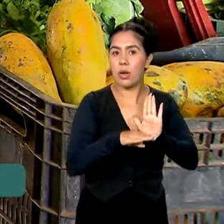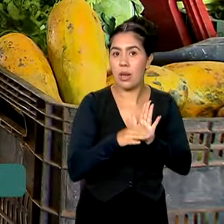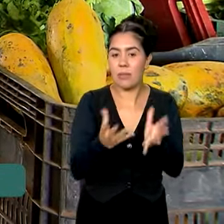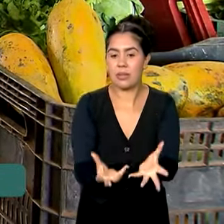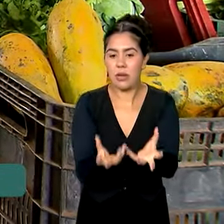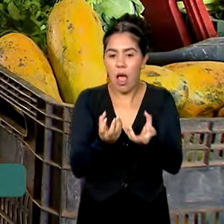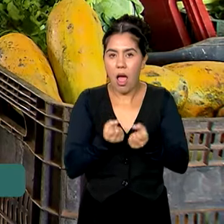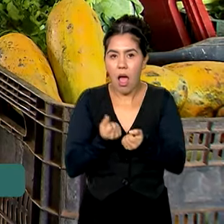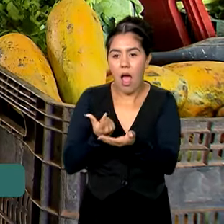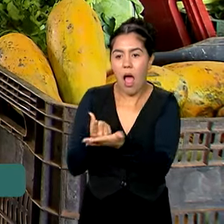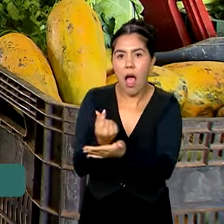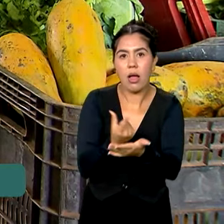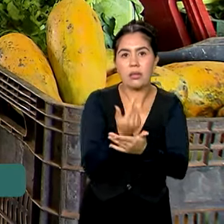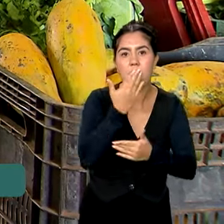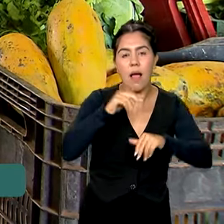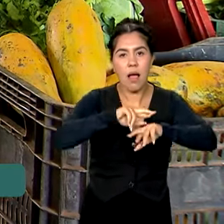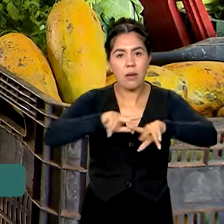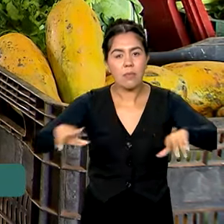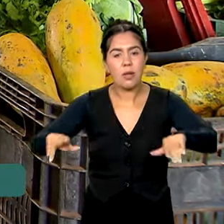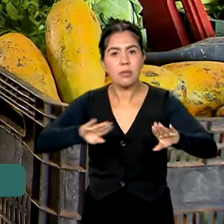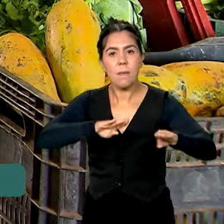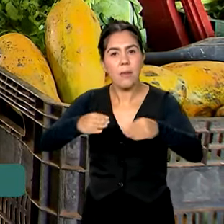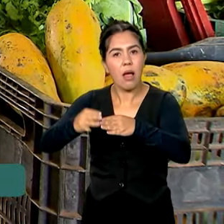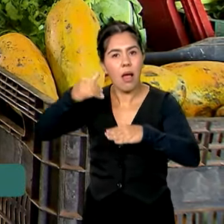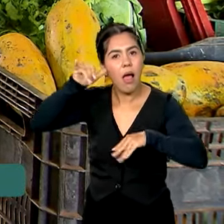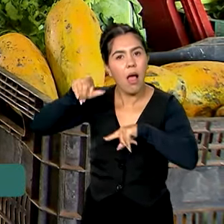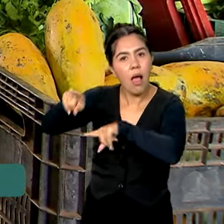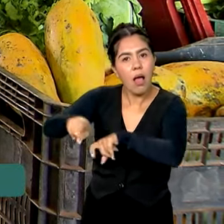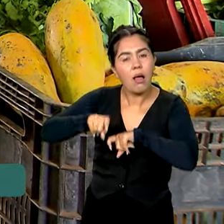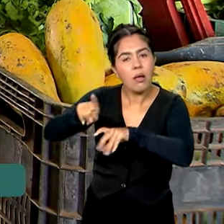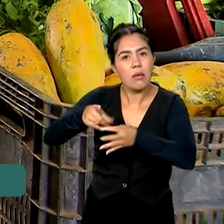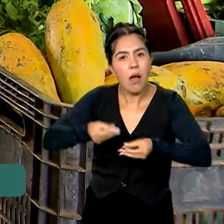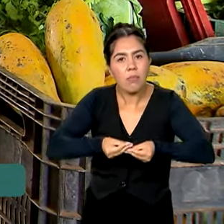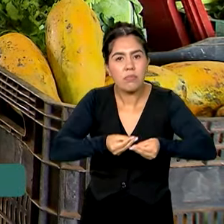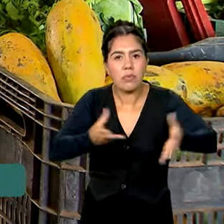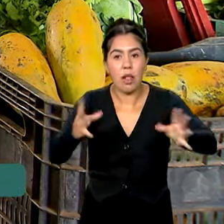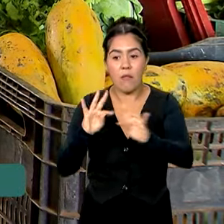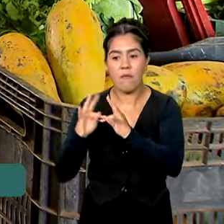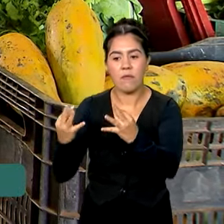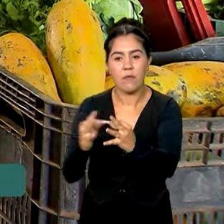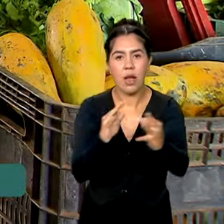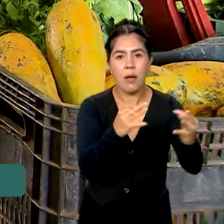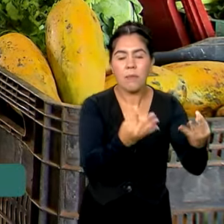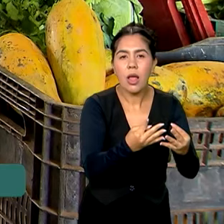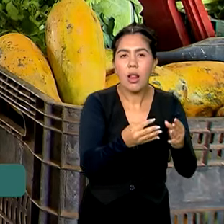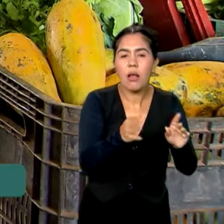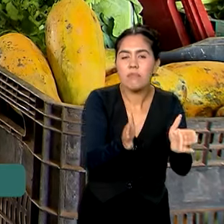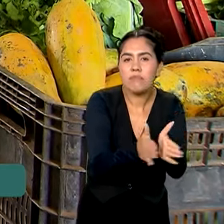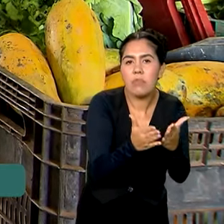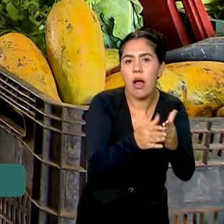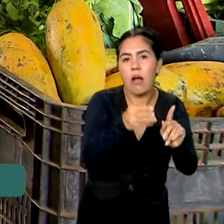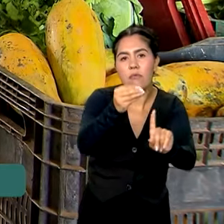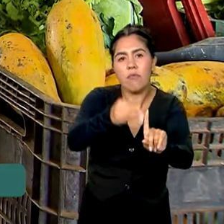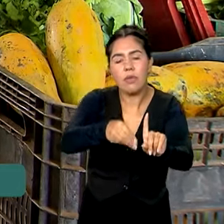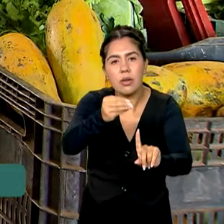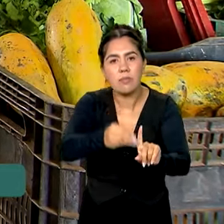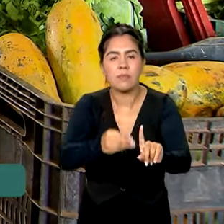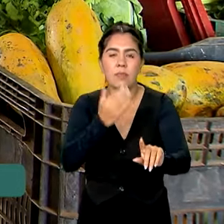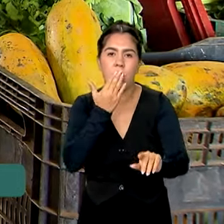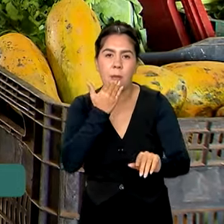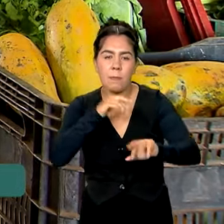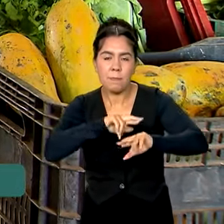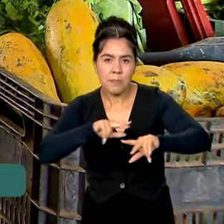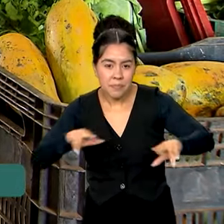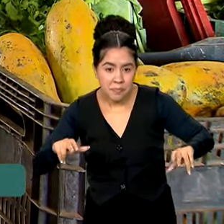diretamente dos agricultores familiares e distribui para famílias em condições de vulnerabilidade alimentar e